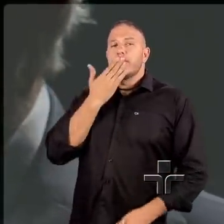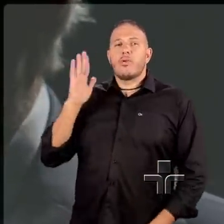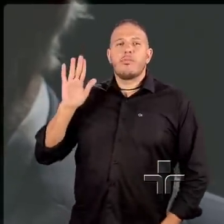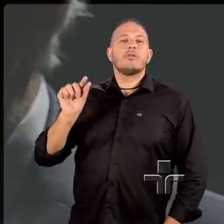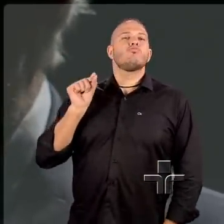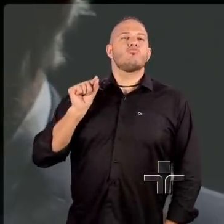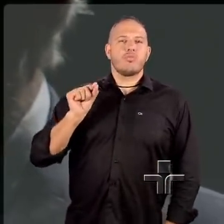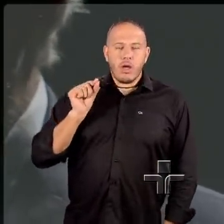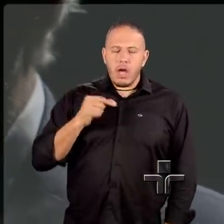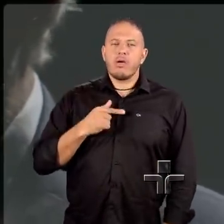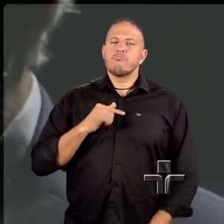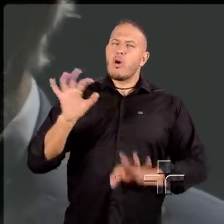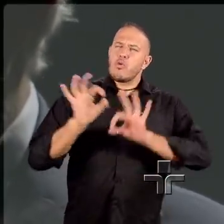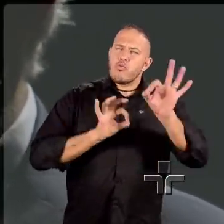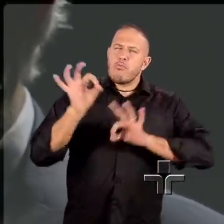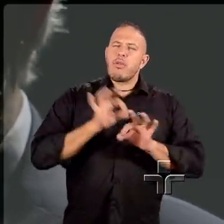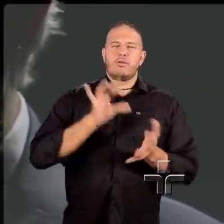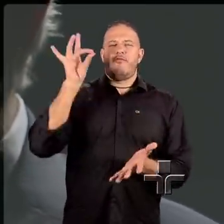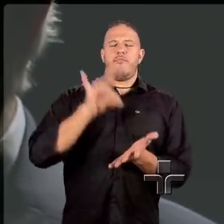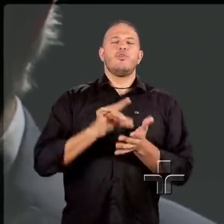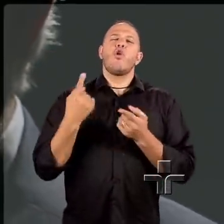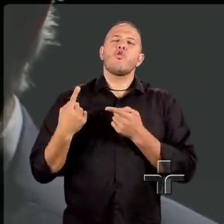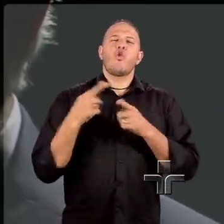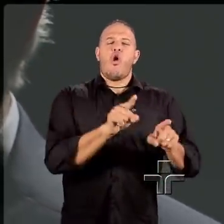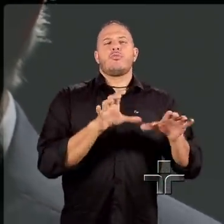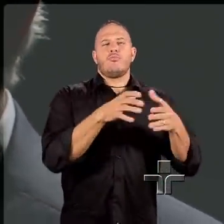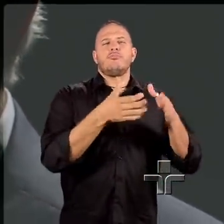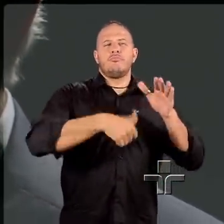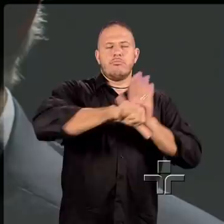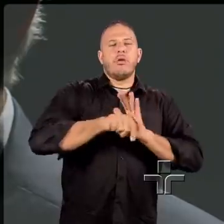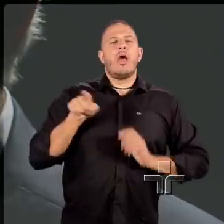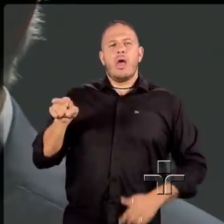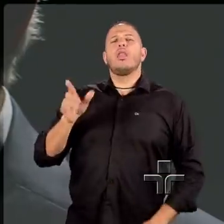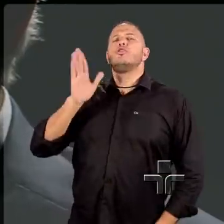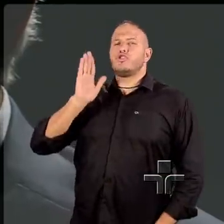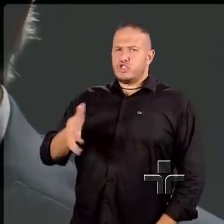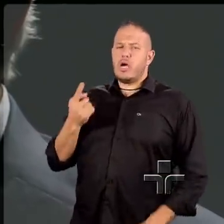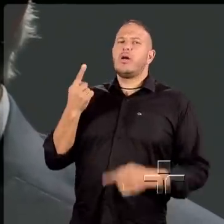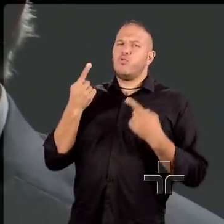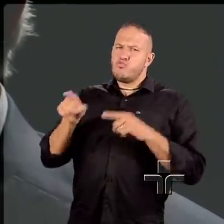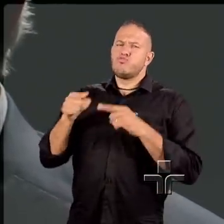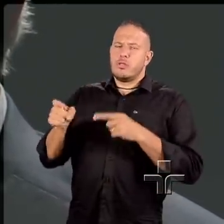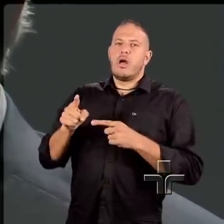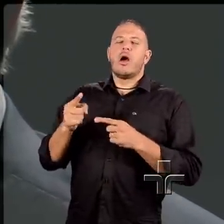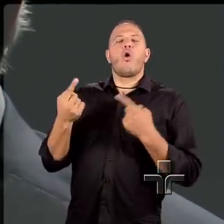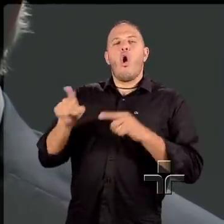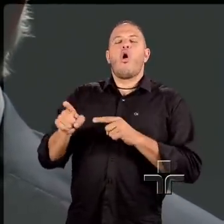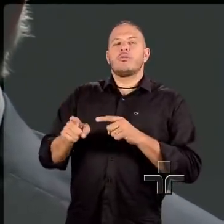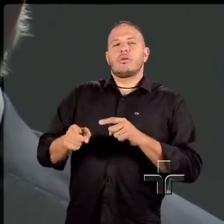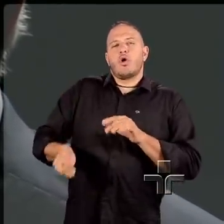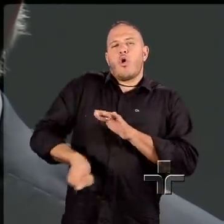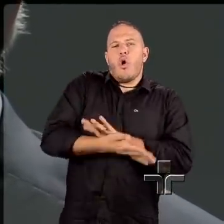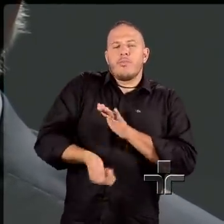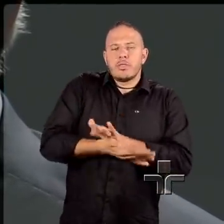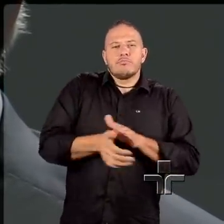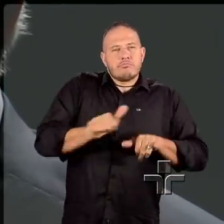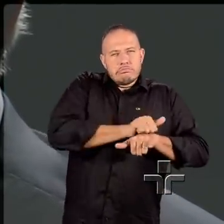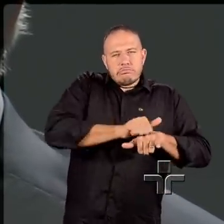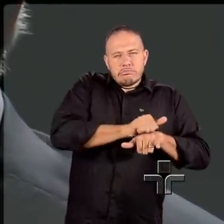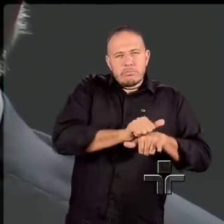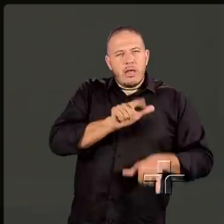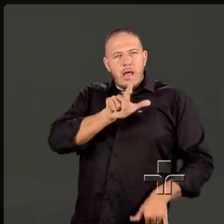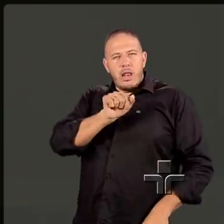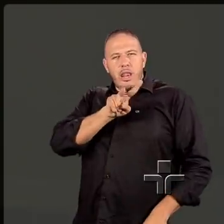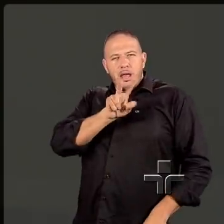plano real contra o crime organizado. Ele já foi um lutador contra a corrupção, a Lava Jato foi importante esse